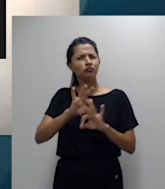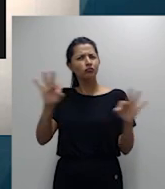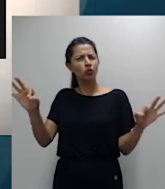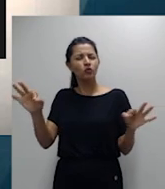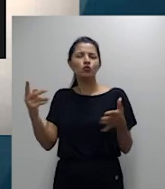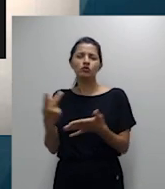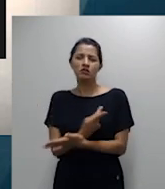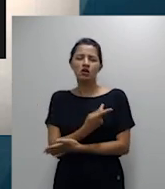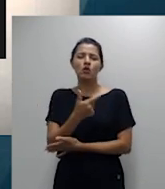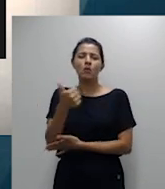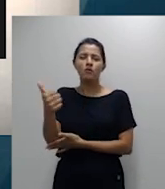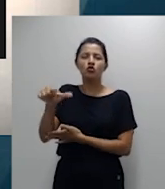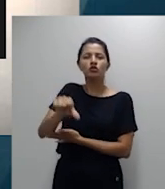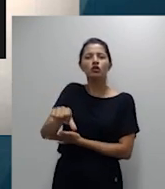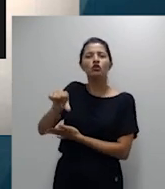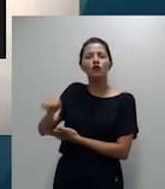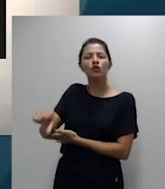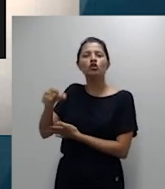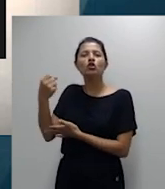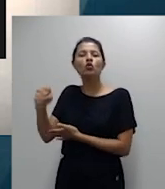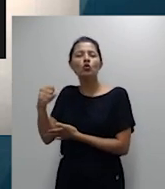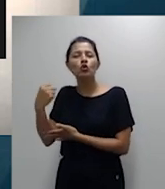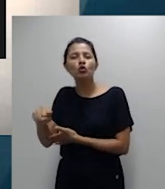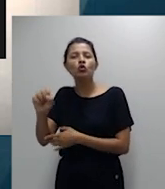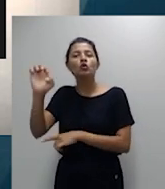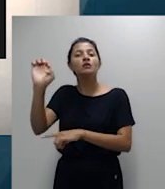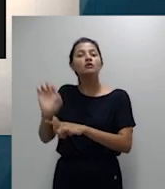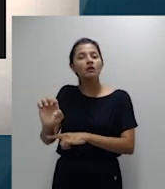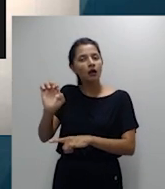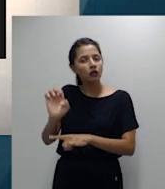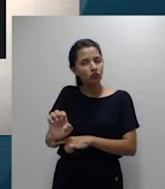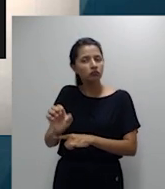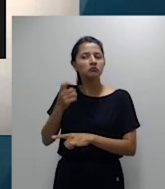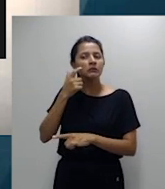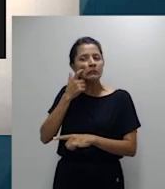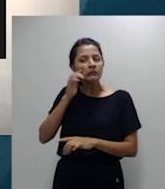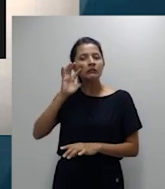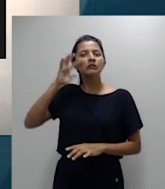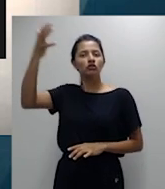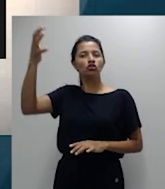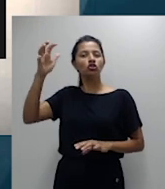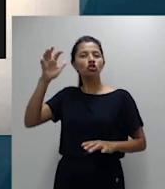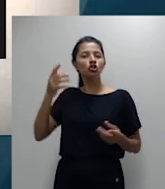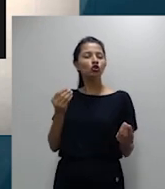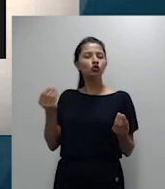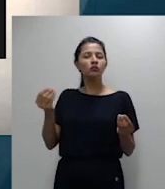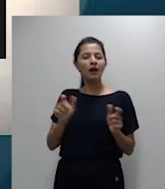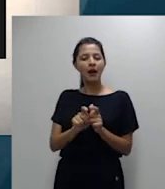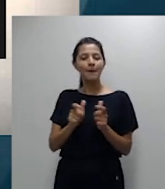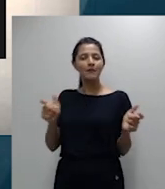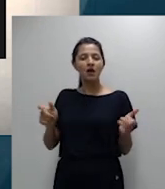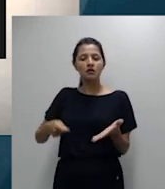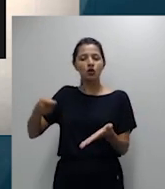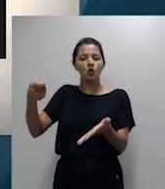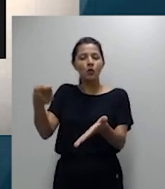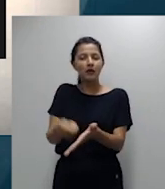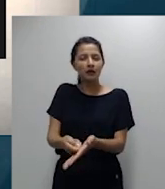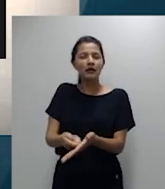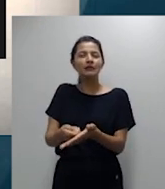em 1998 quando os estados resolveram ampliar as cobranças e as hipóteses de incidência